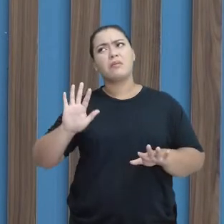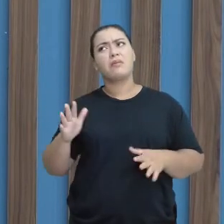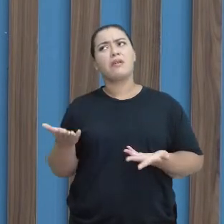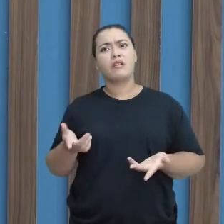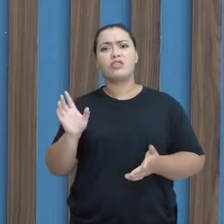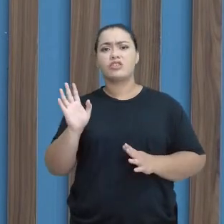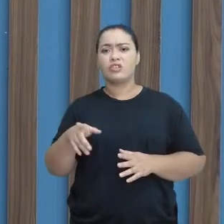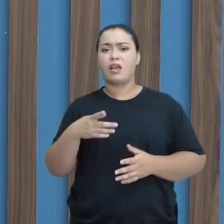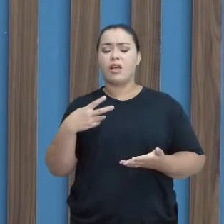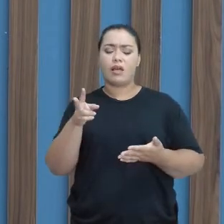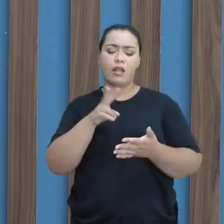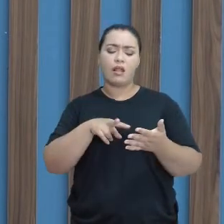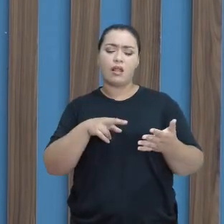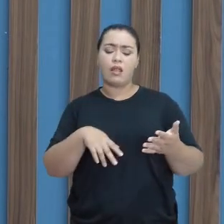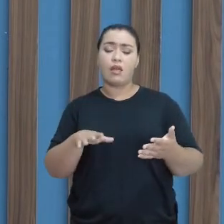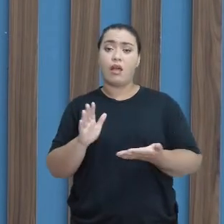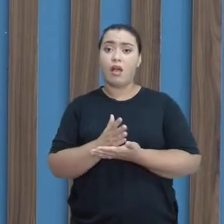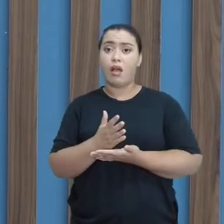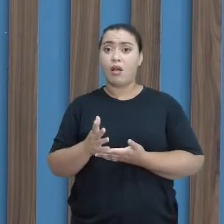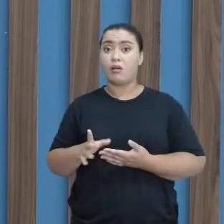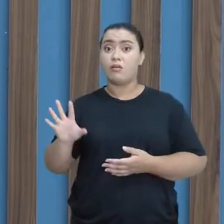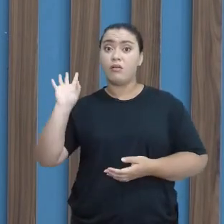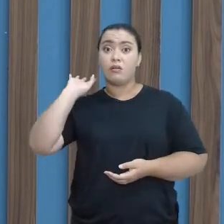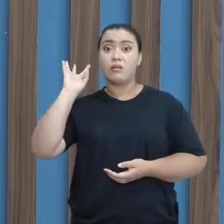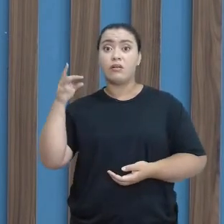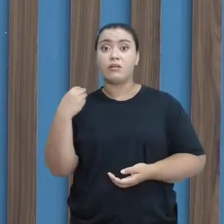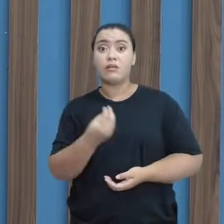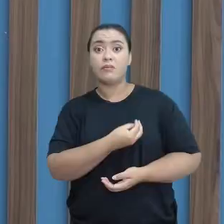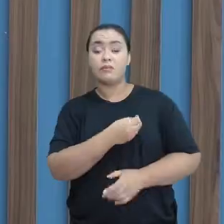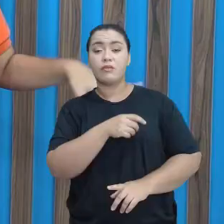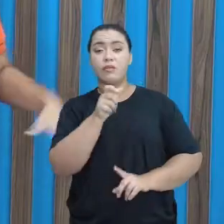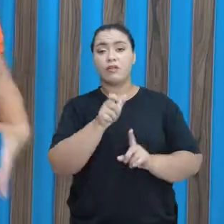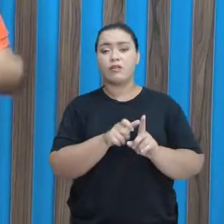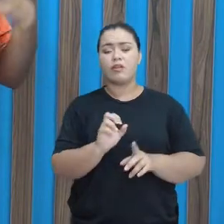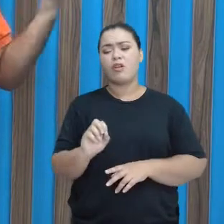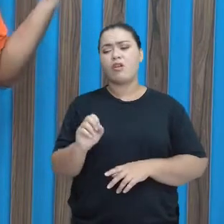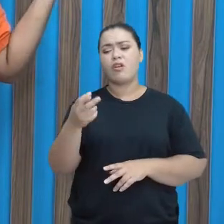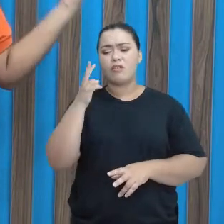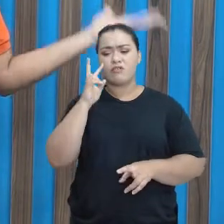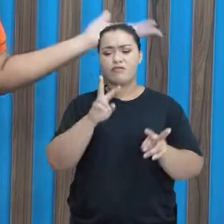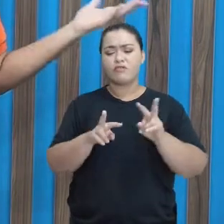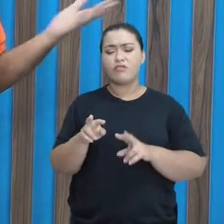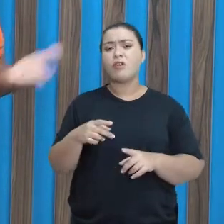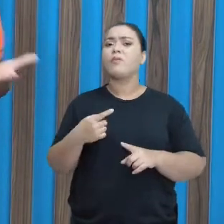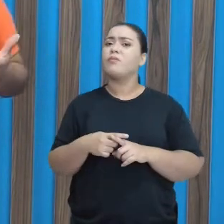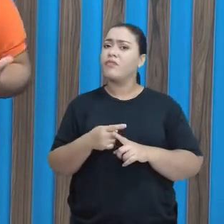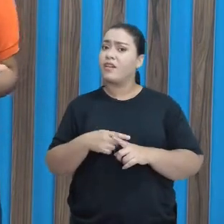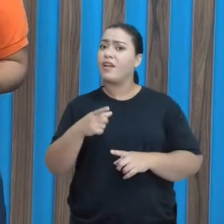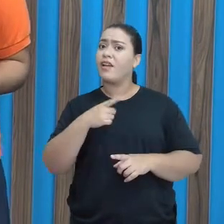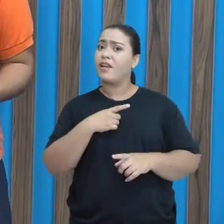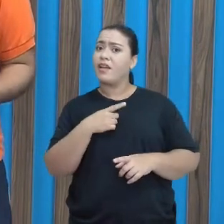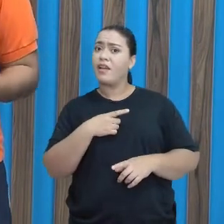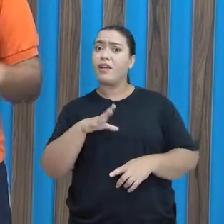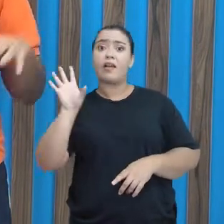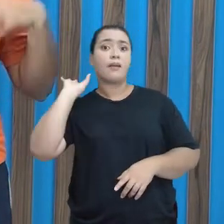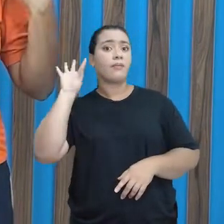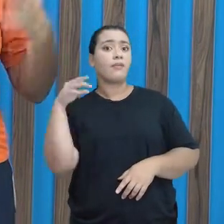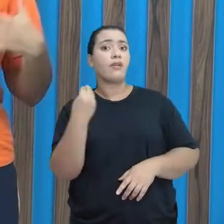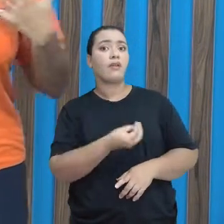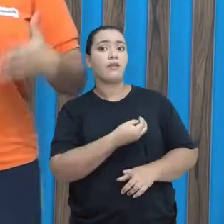biografia que você leu ou que você viu? Porque às vezes a gente tem biografias no cinema, né? Nem sempre a gente precisa ter